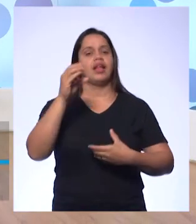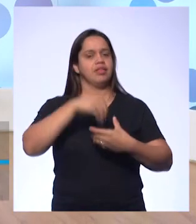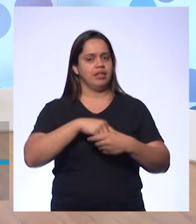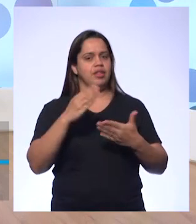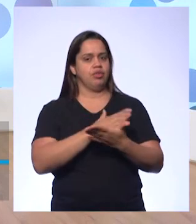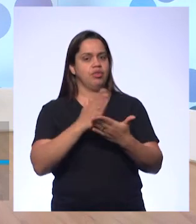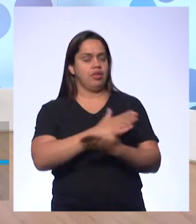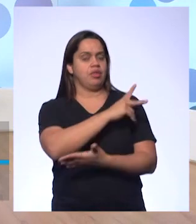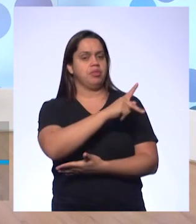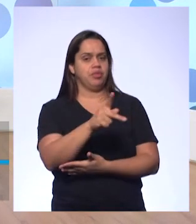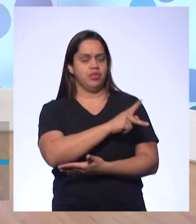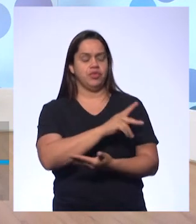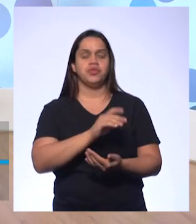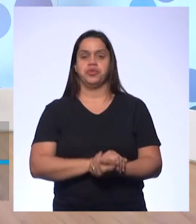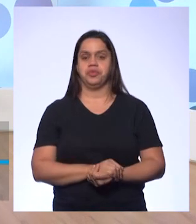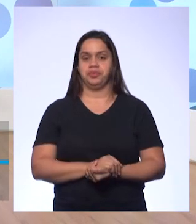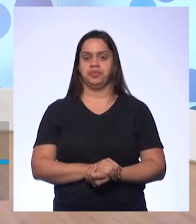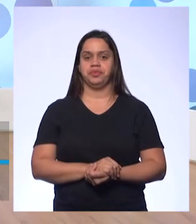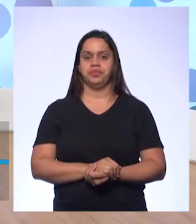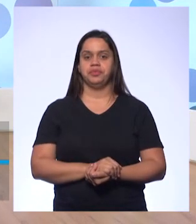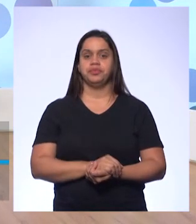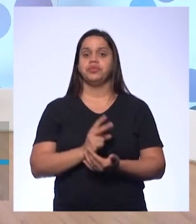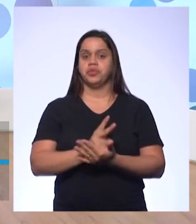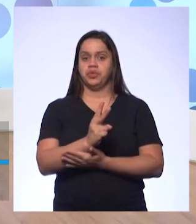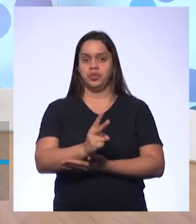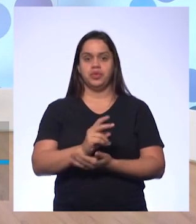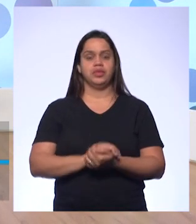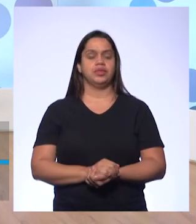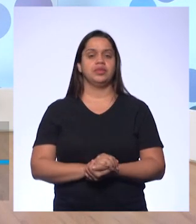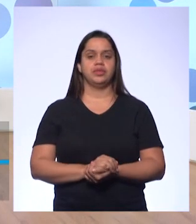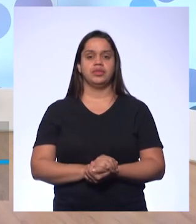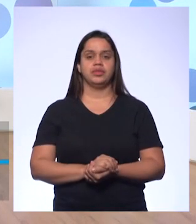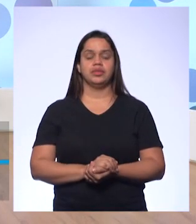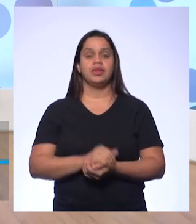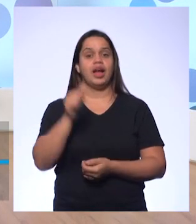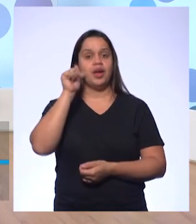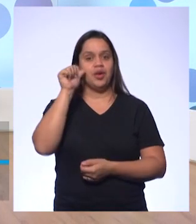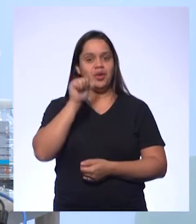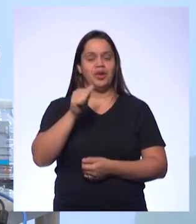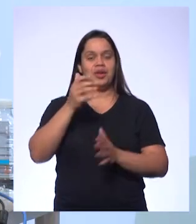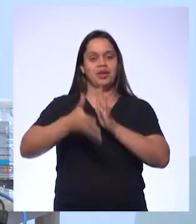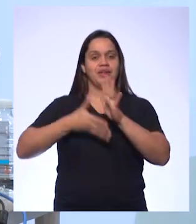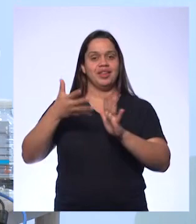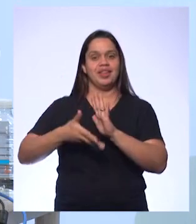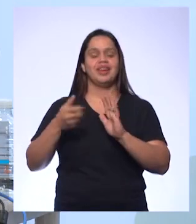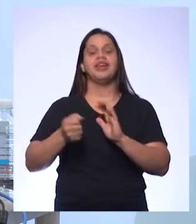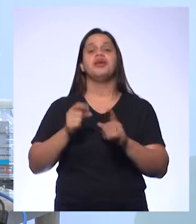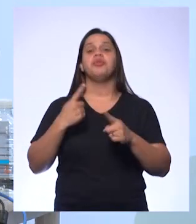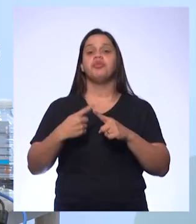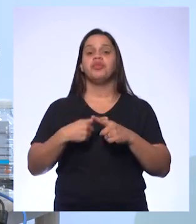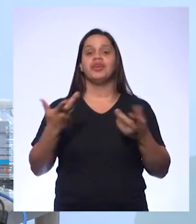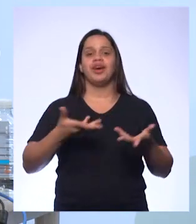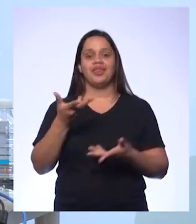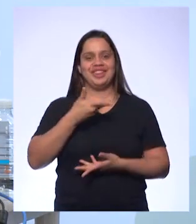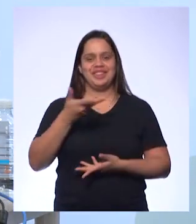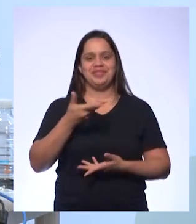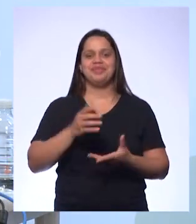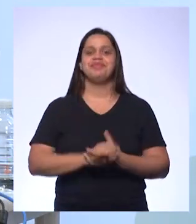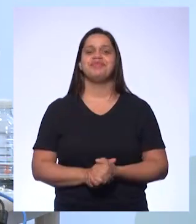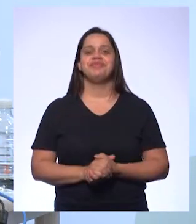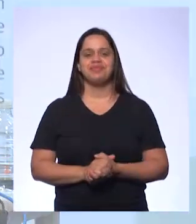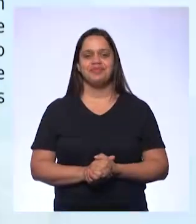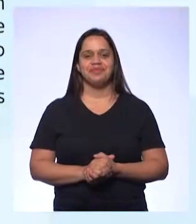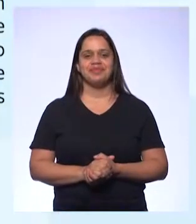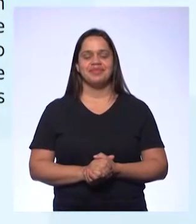do professor, ok? Continuando, as meninas de Libra vão me matar, a Rose, né, vai me matar porque eu estou correndo.